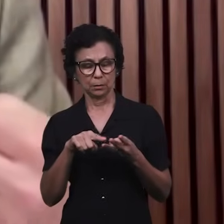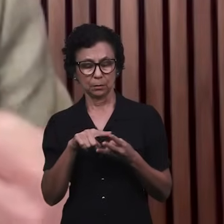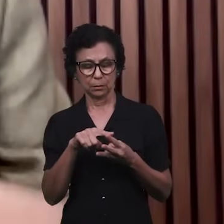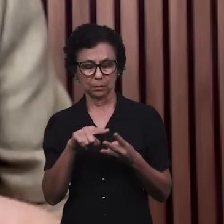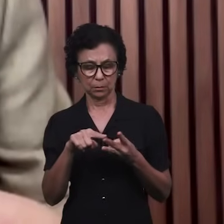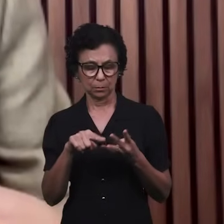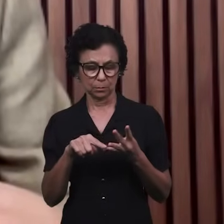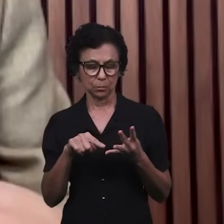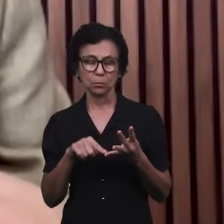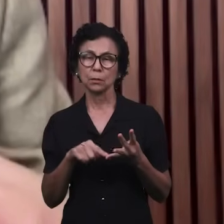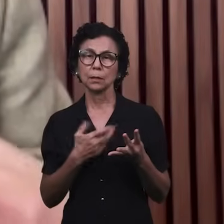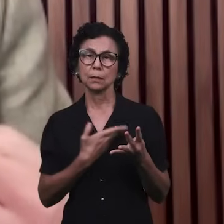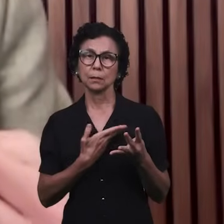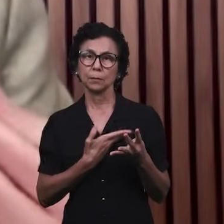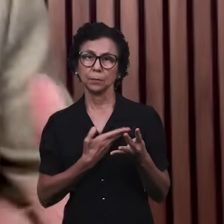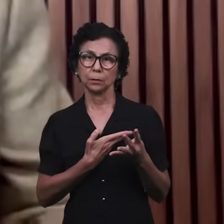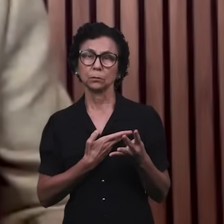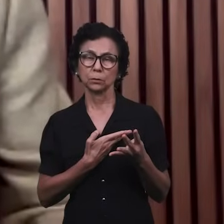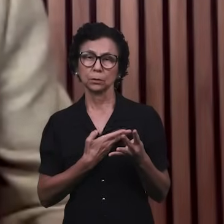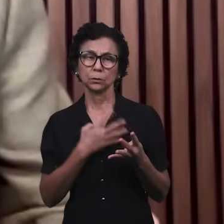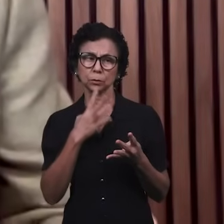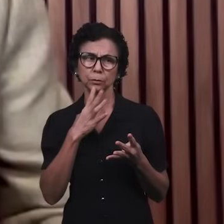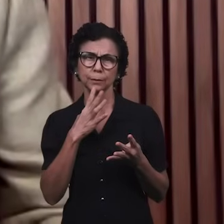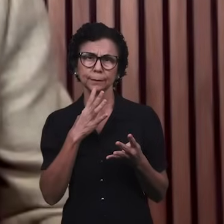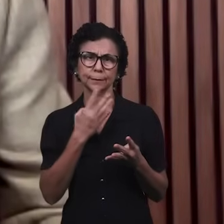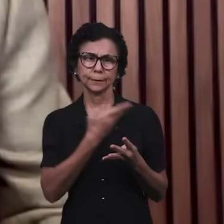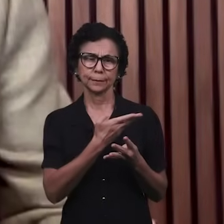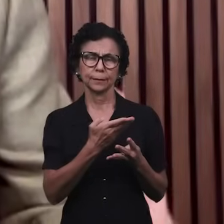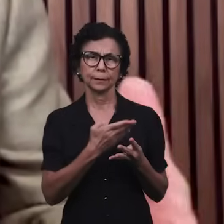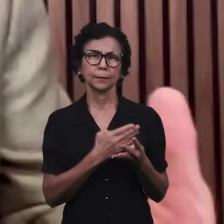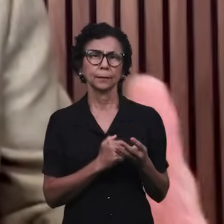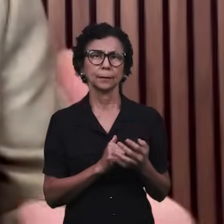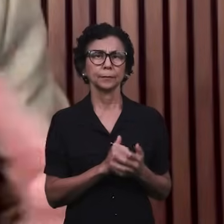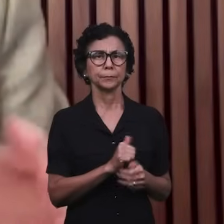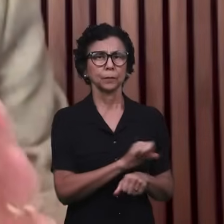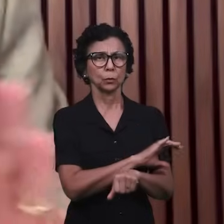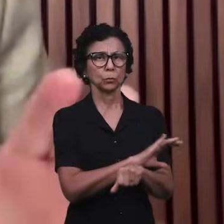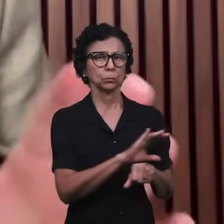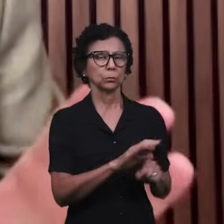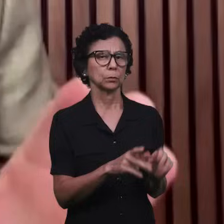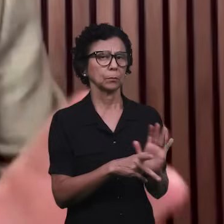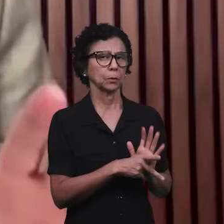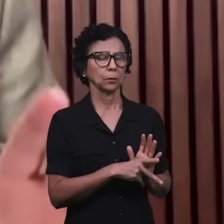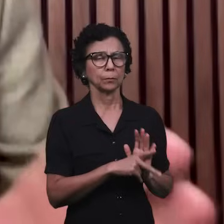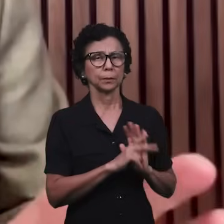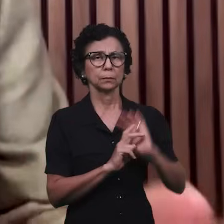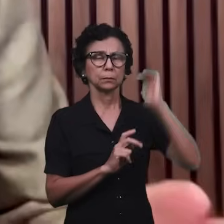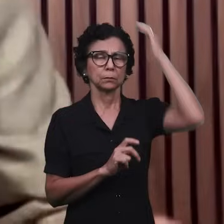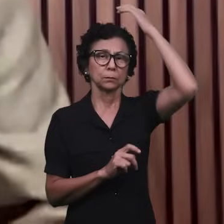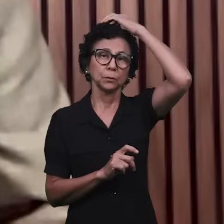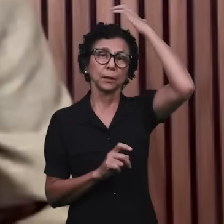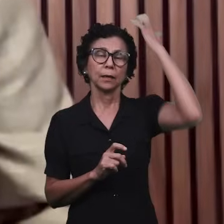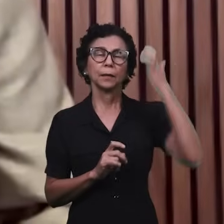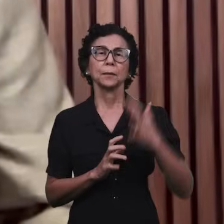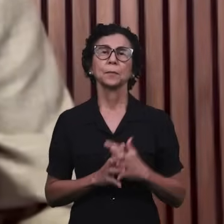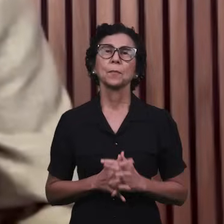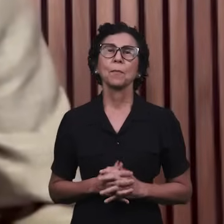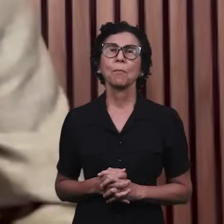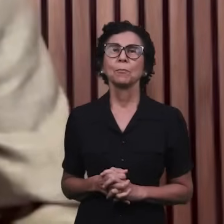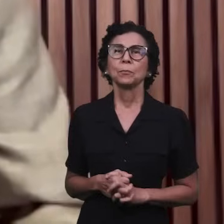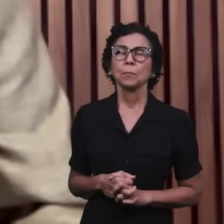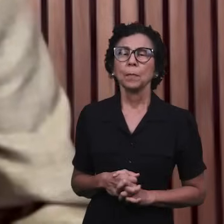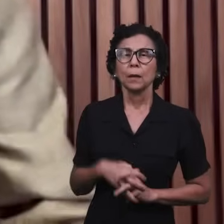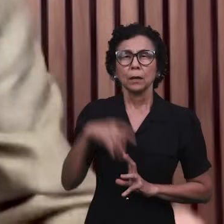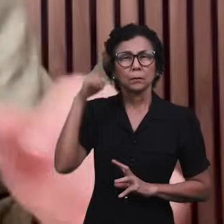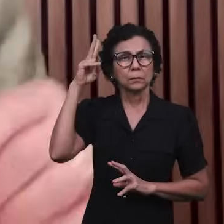essa noção do perigo da mesa do rei. Então, a parte histórica a gente pode deixar dessa